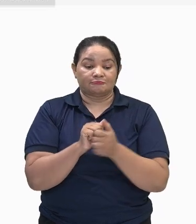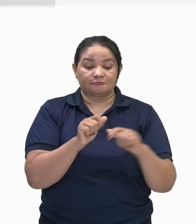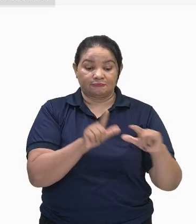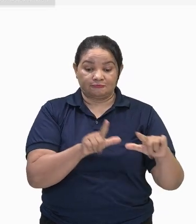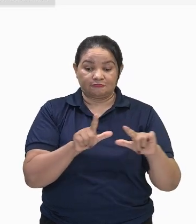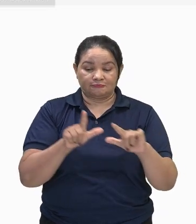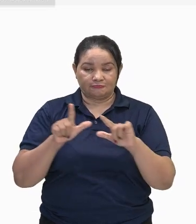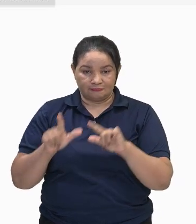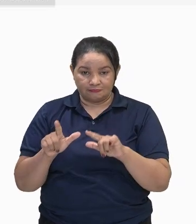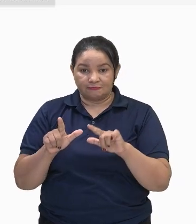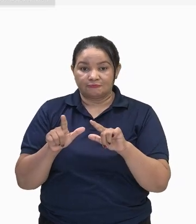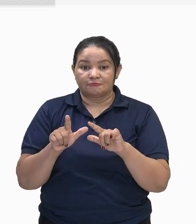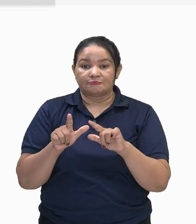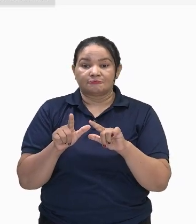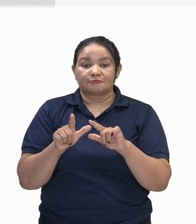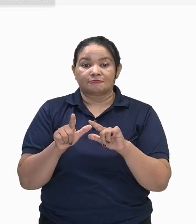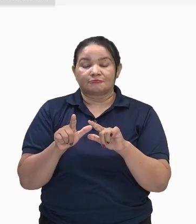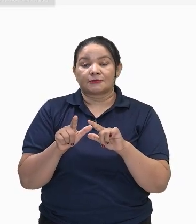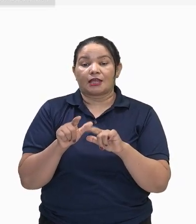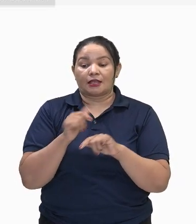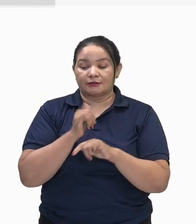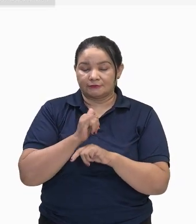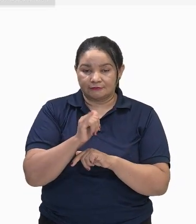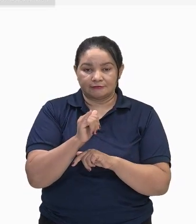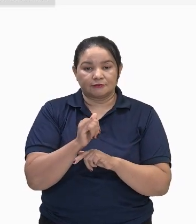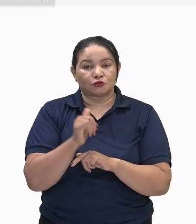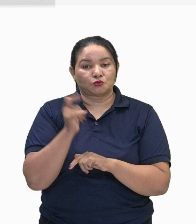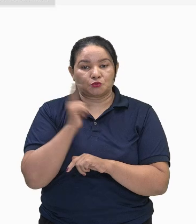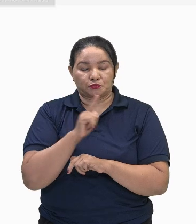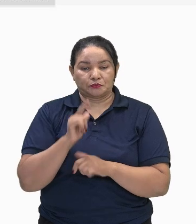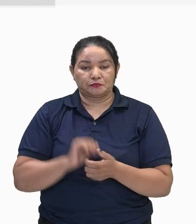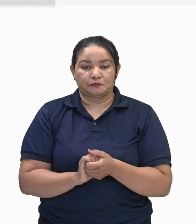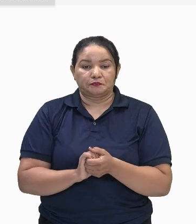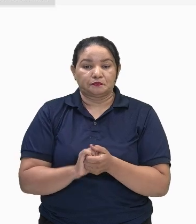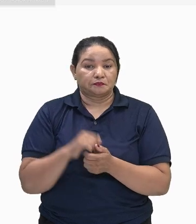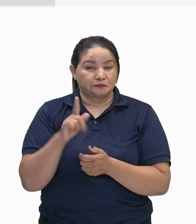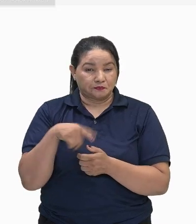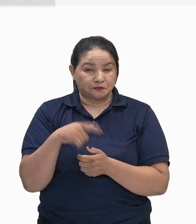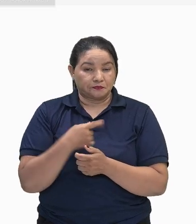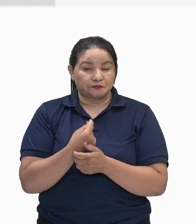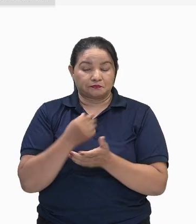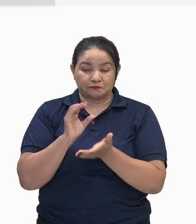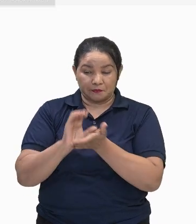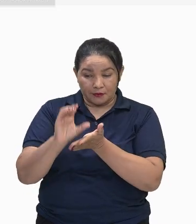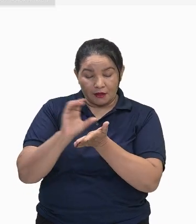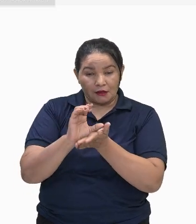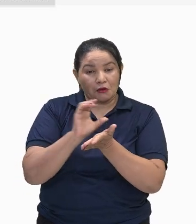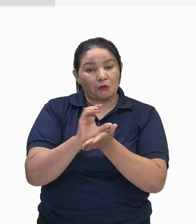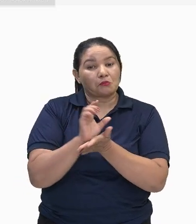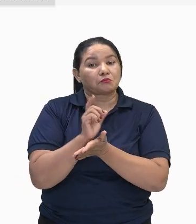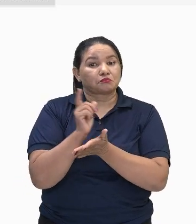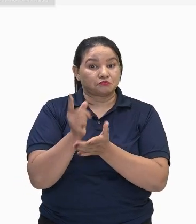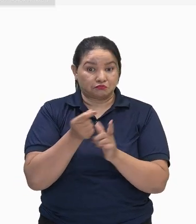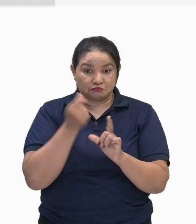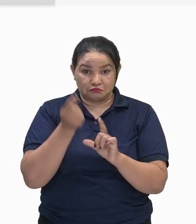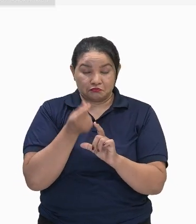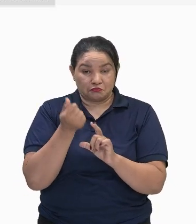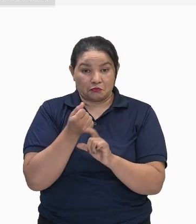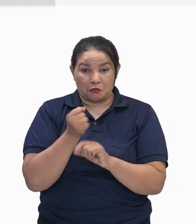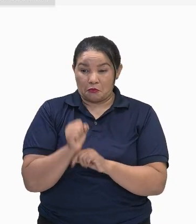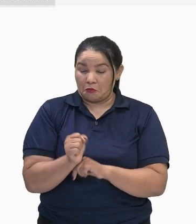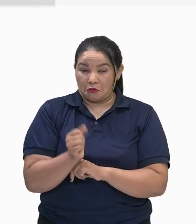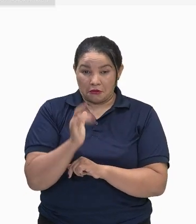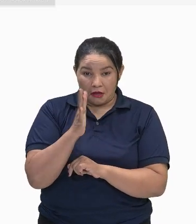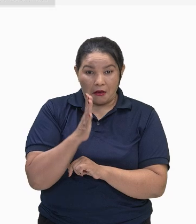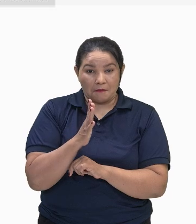né? Claro, a gente sabe que é um recurso que demanda aí bastante dinheiro, né? Não é tão barato